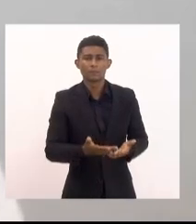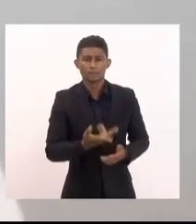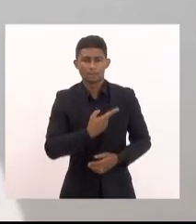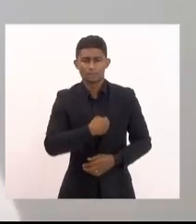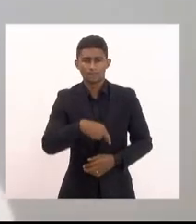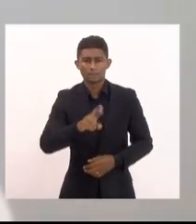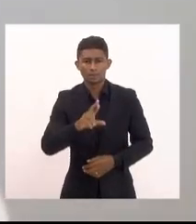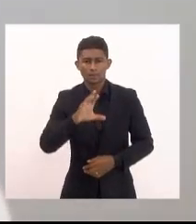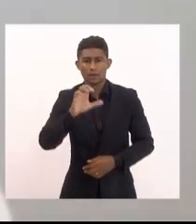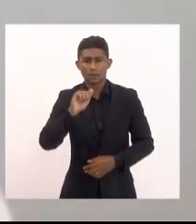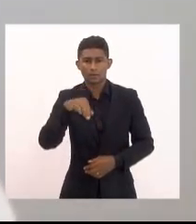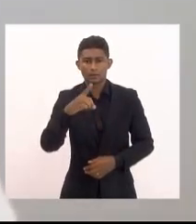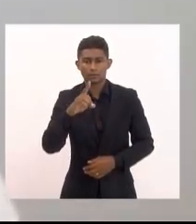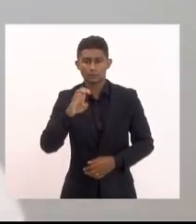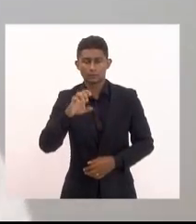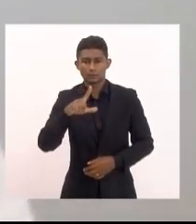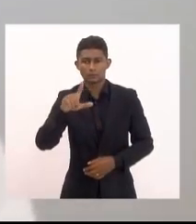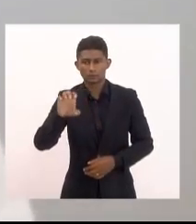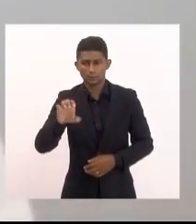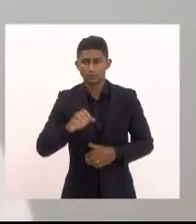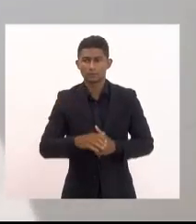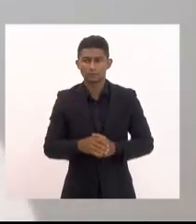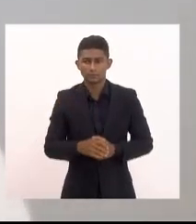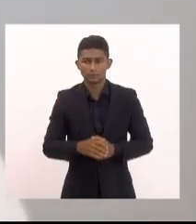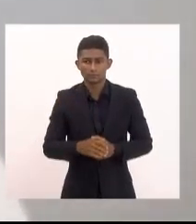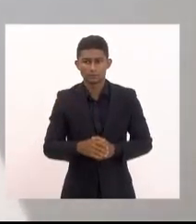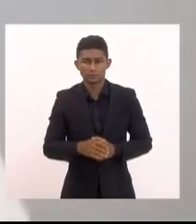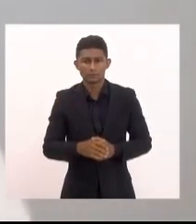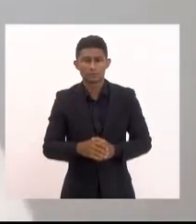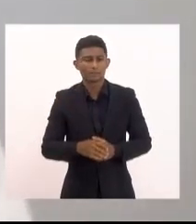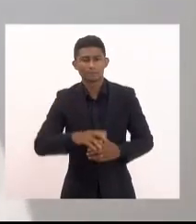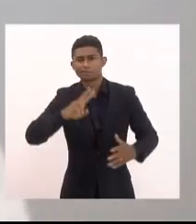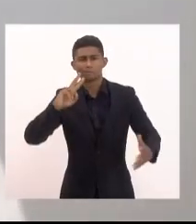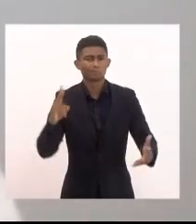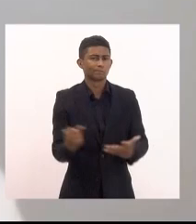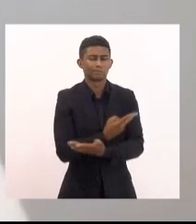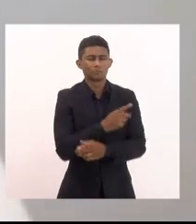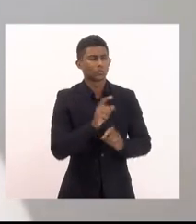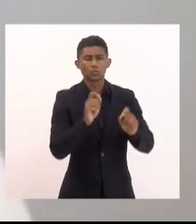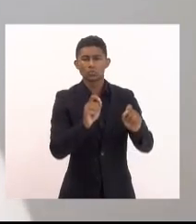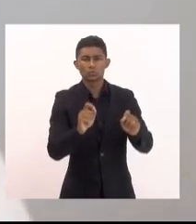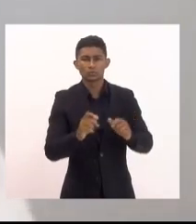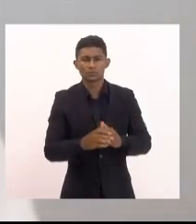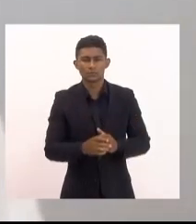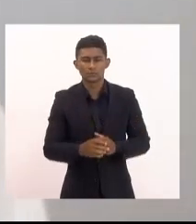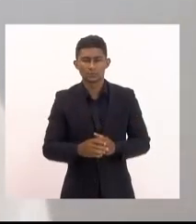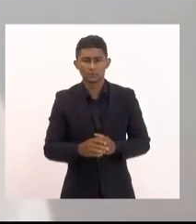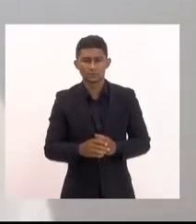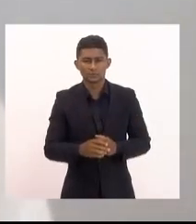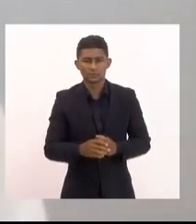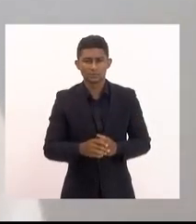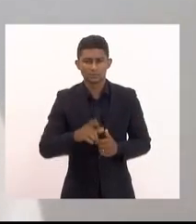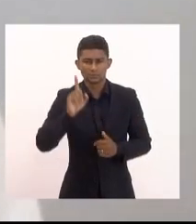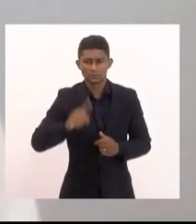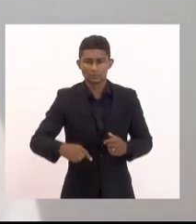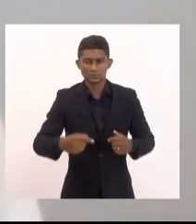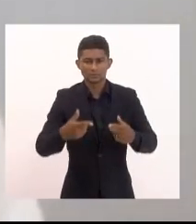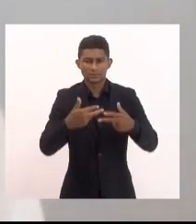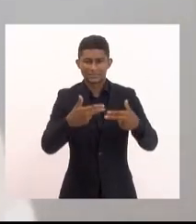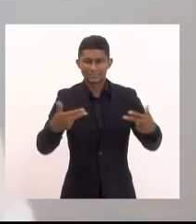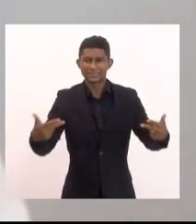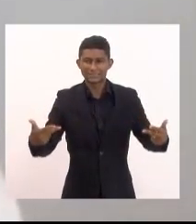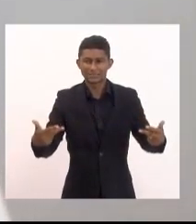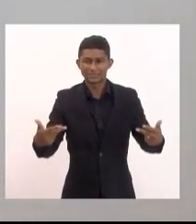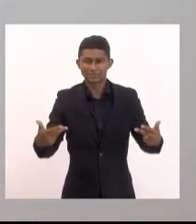festejo acontece desde 1932, quando houve uma diminuição na oferta de peixes da Vila